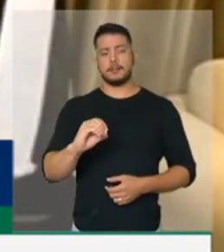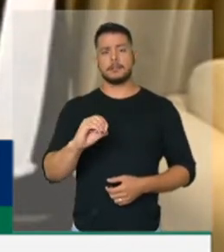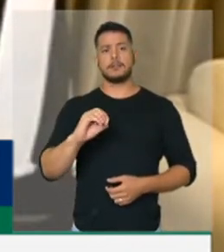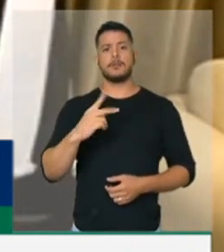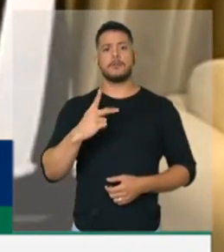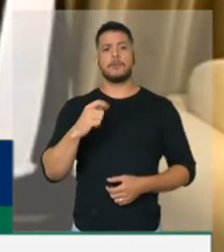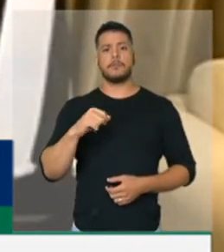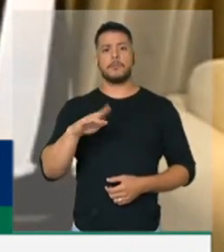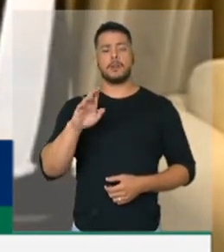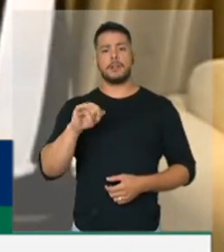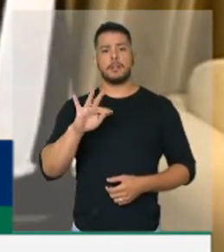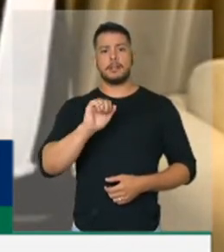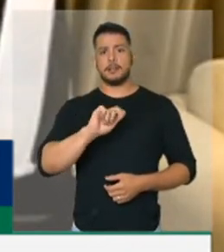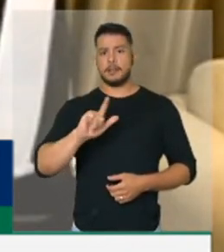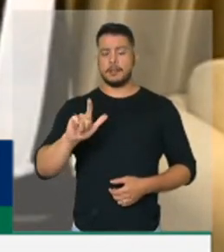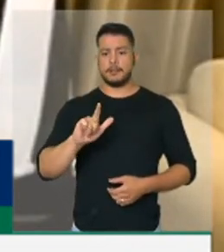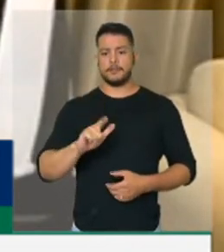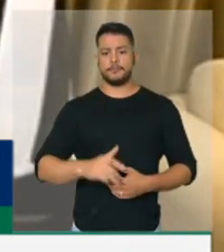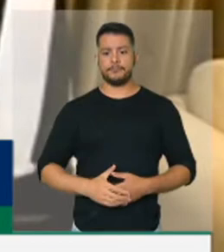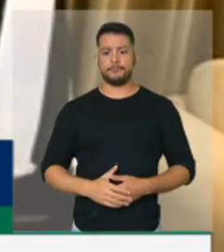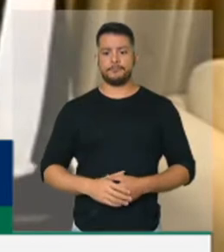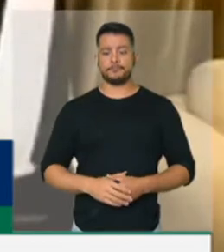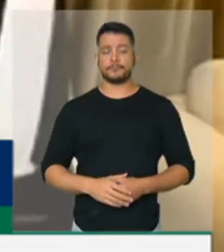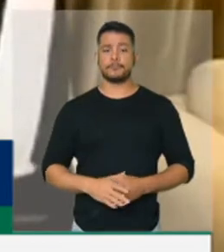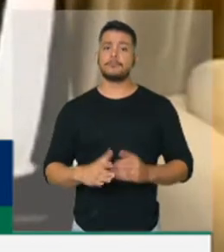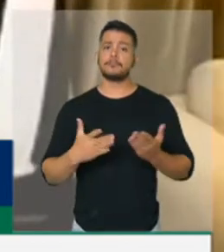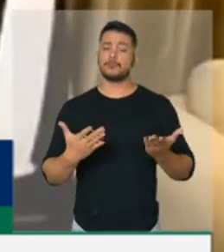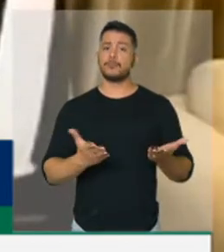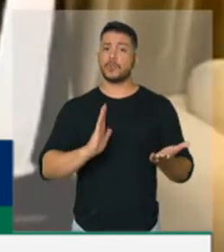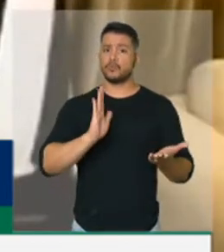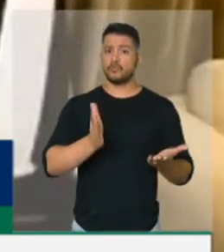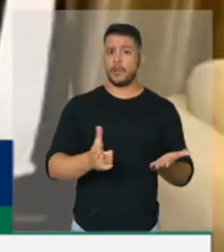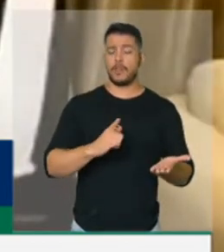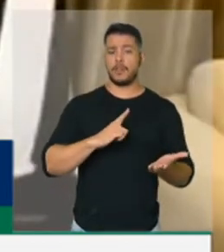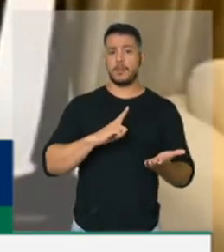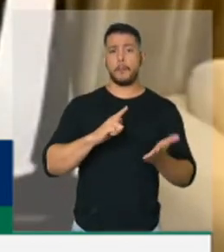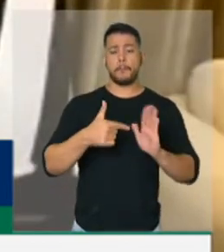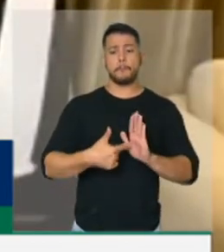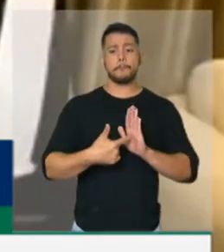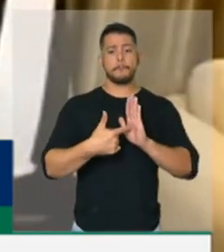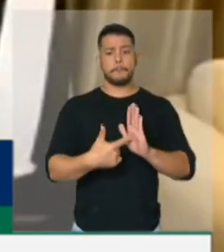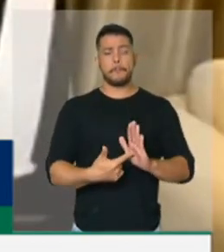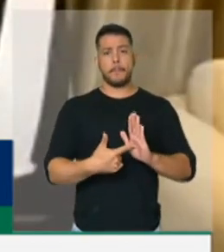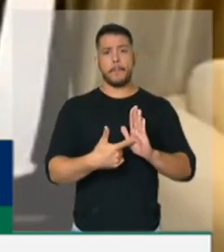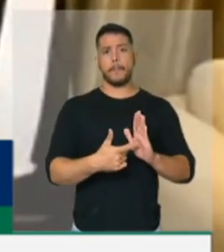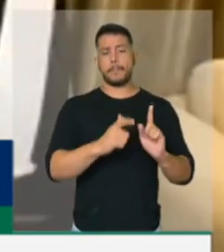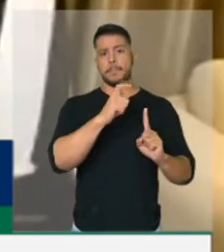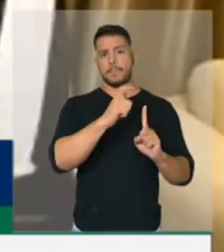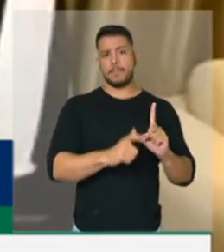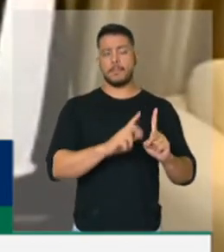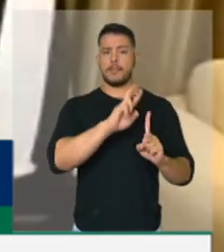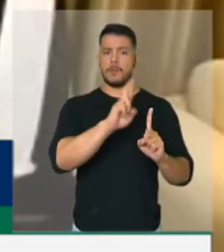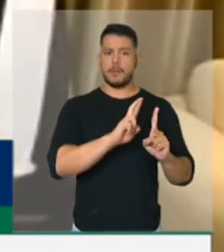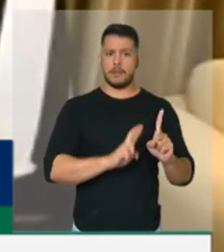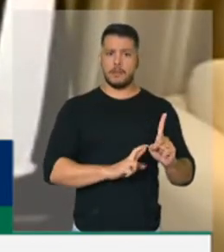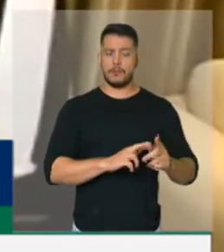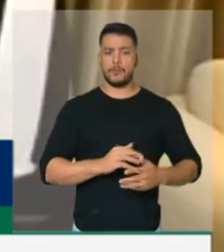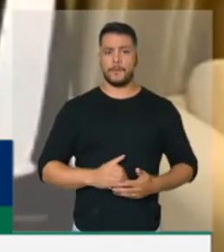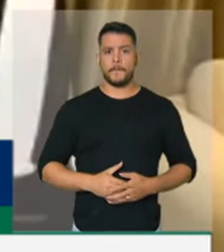de Informação Legislativa da Casa, em que consta a movimentação concernente à referida designação, um documento em